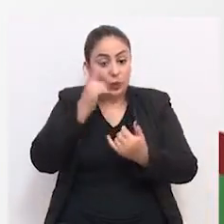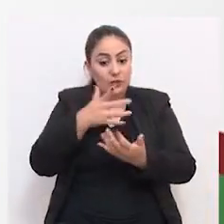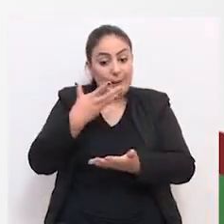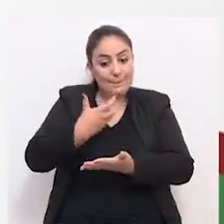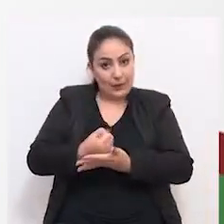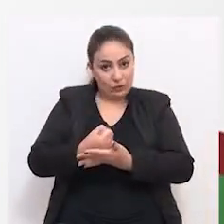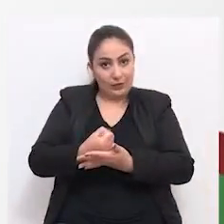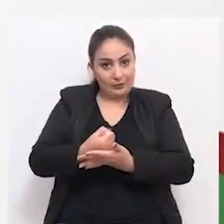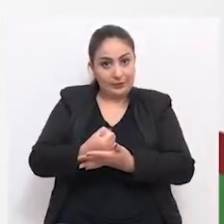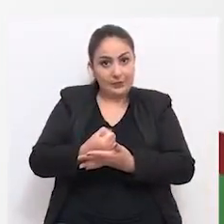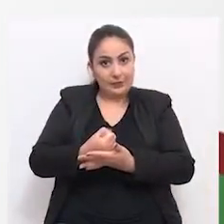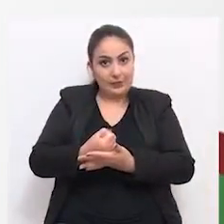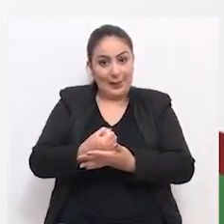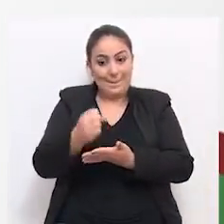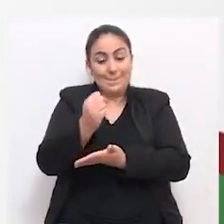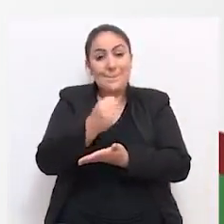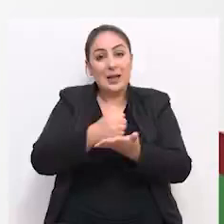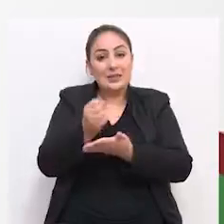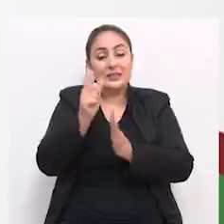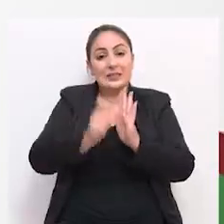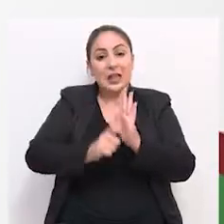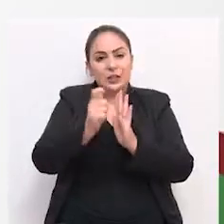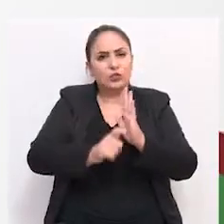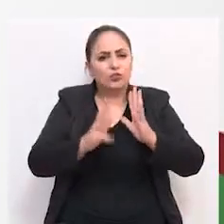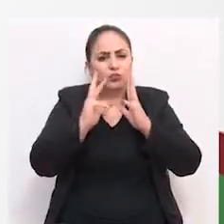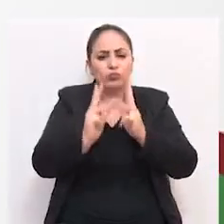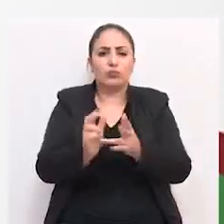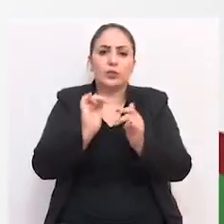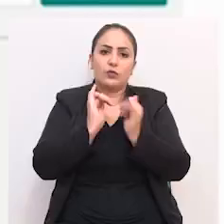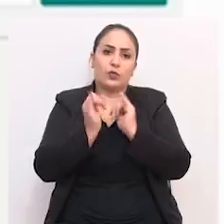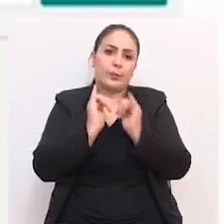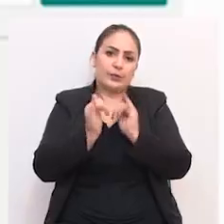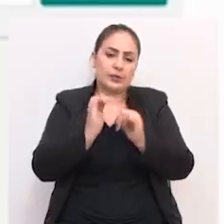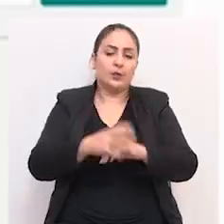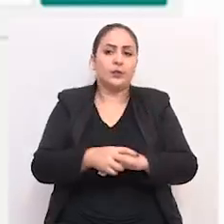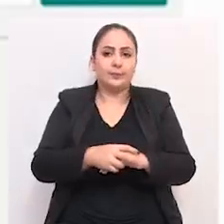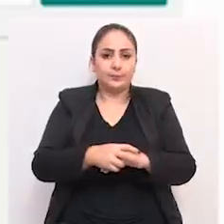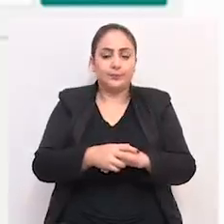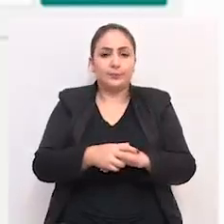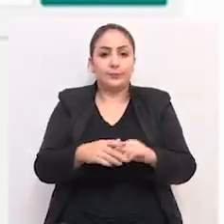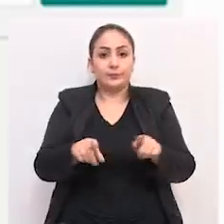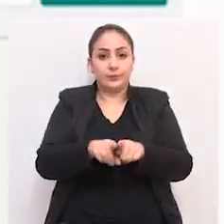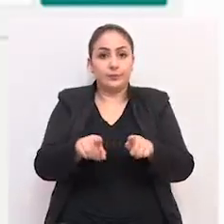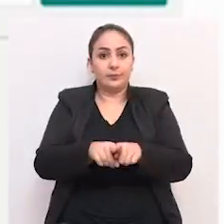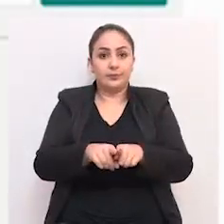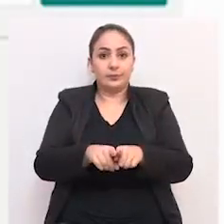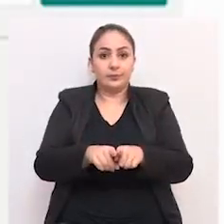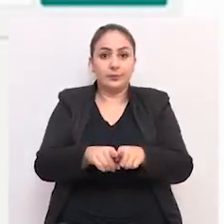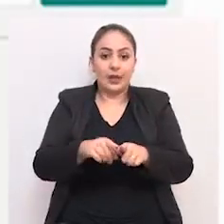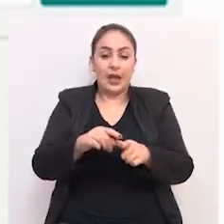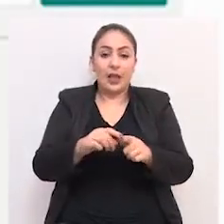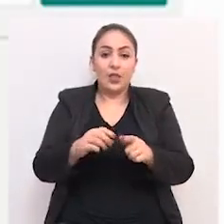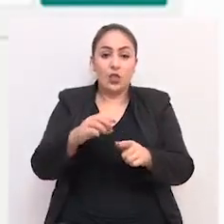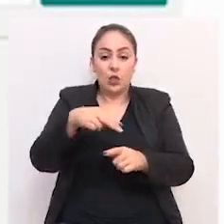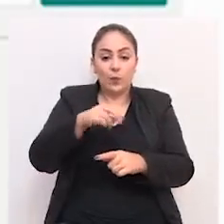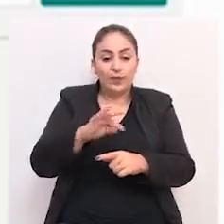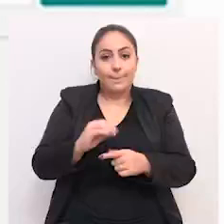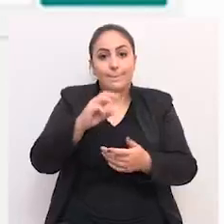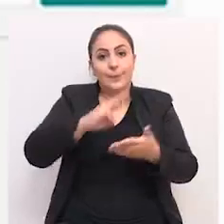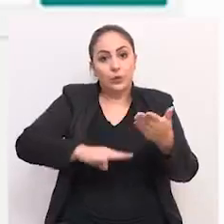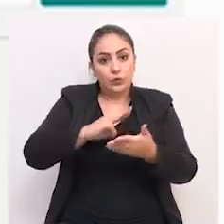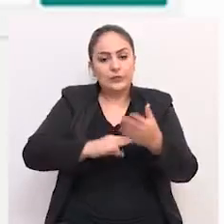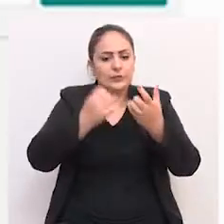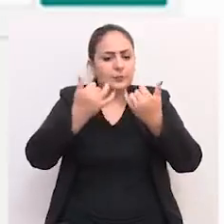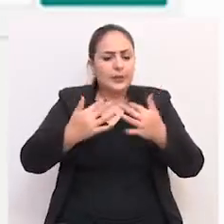você consegue baixar a base de dados com todas as informações. E tem uma nota metodológica, então está